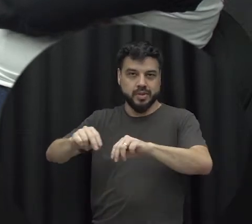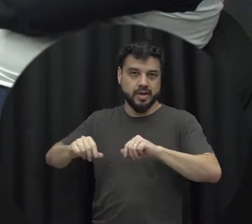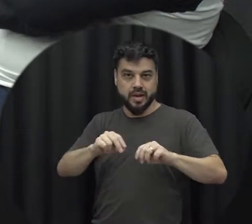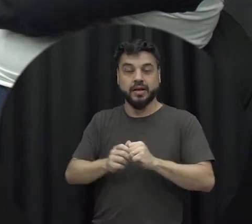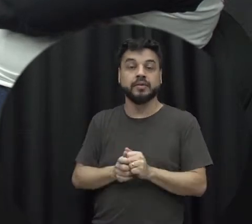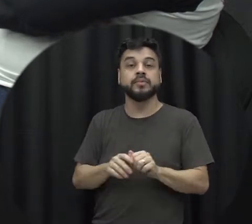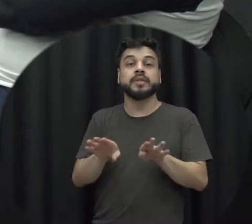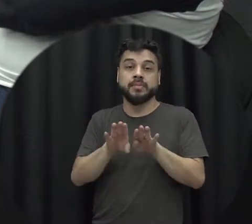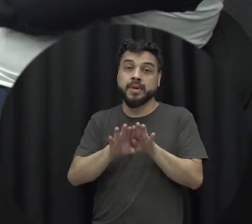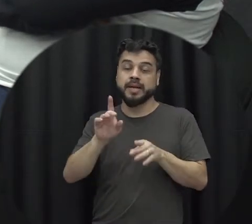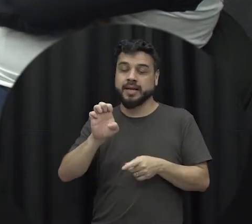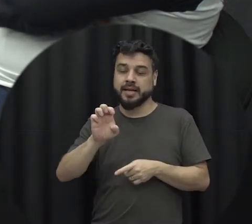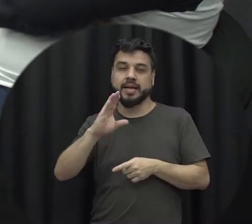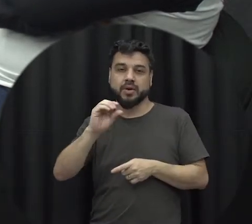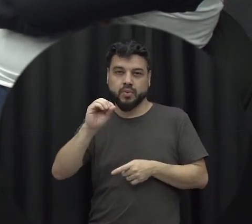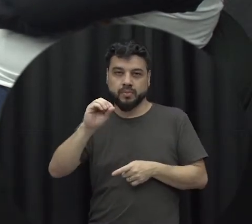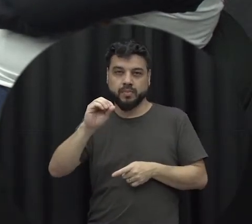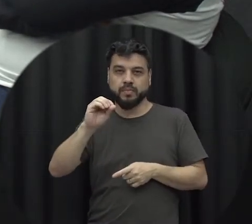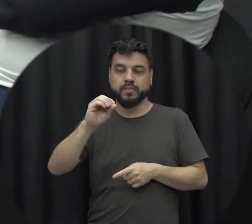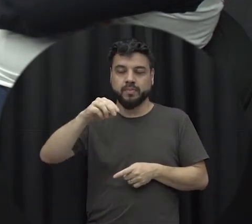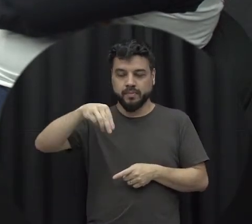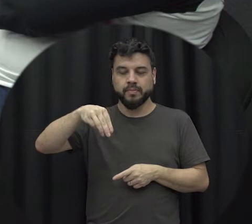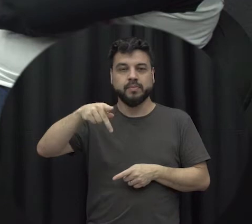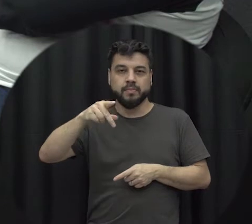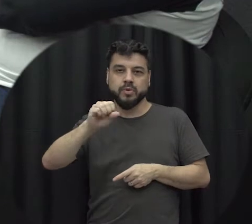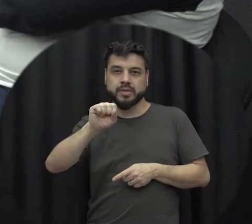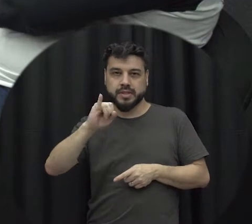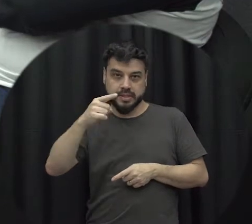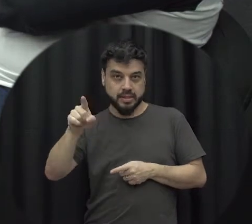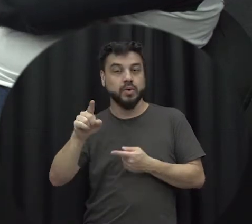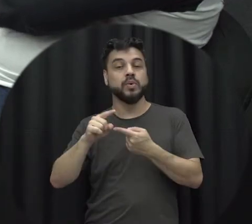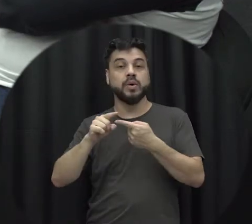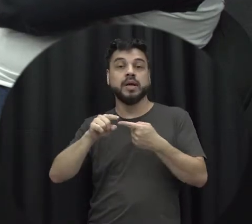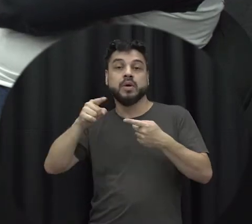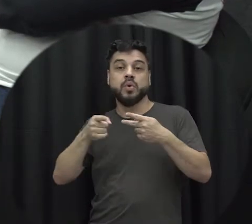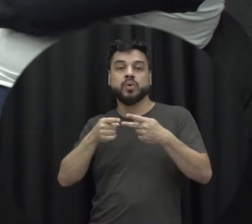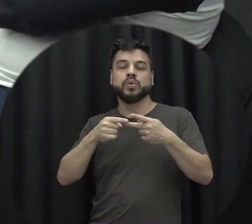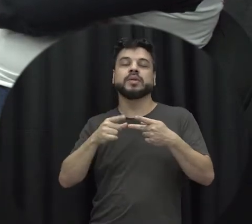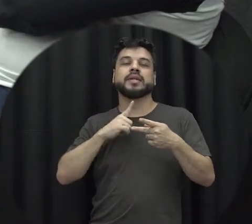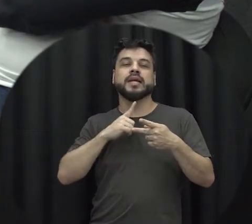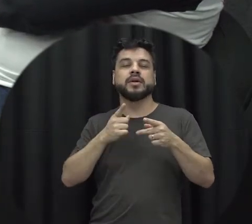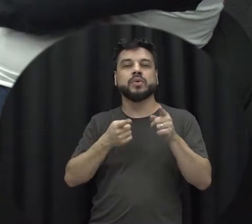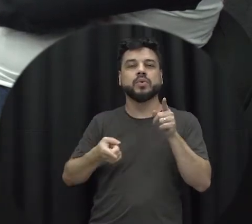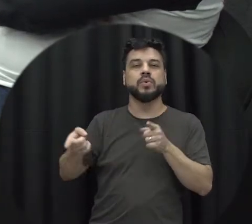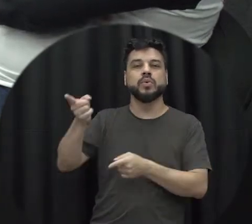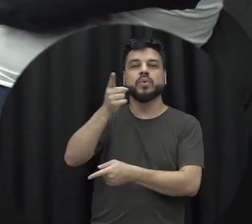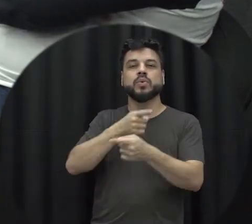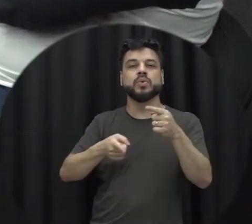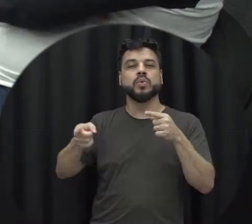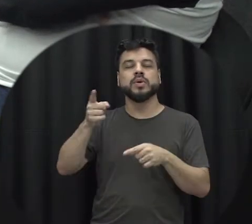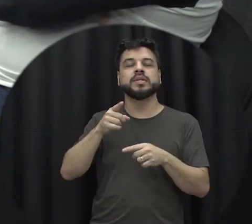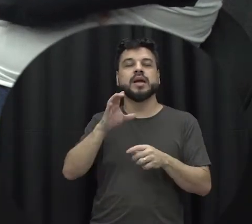né, nesse processo, a gente diz que eles têm um papel importante no ciclo do carbono. Acho que todo mundo já ouviu falar um pouquinho do ciclo, qual